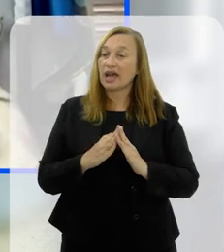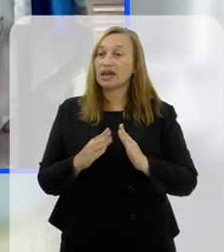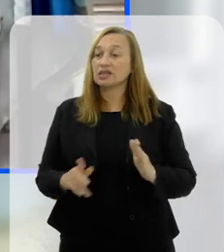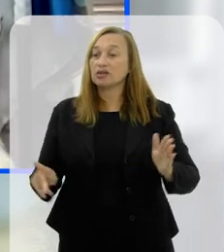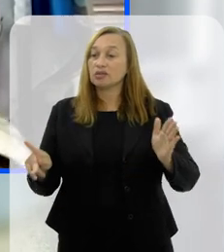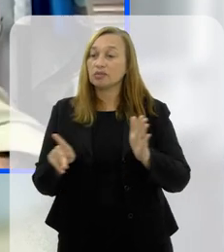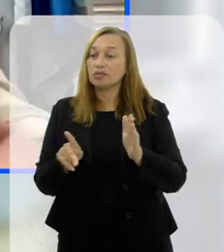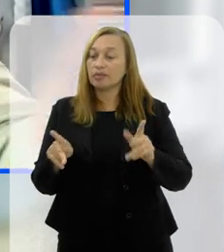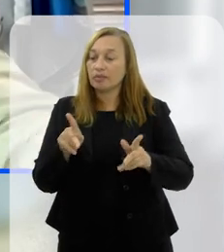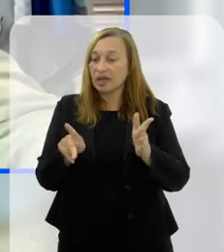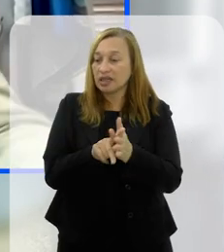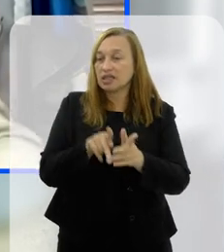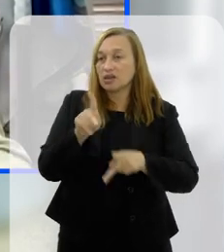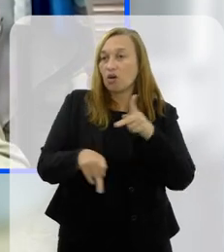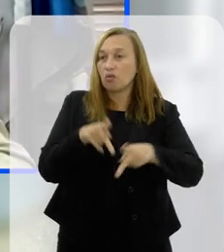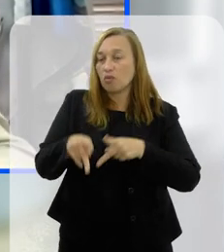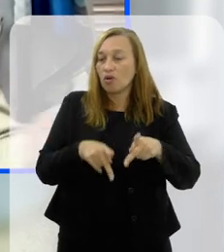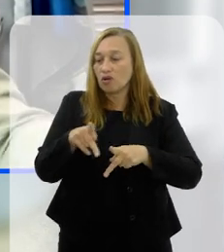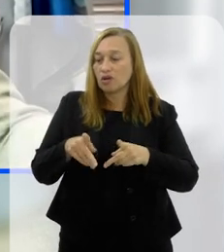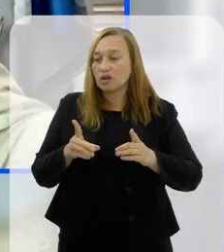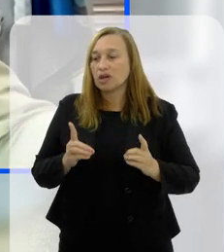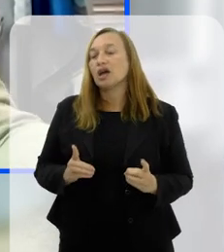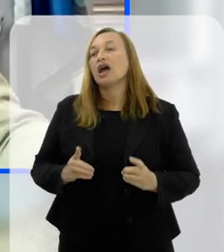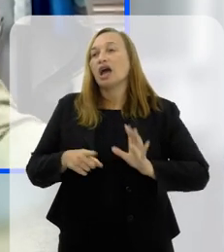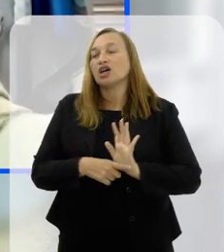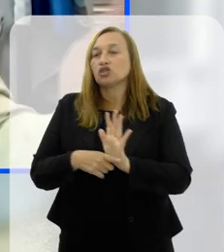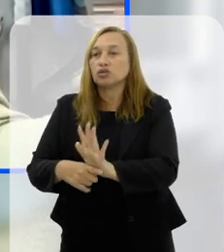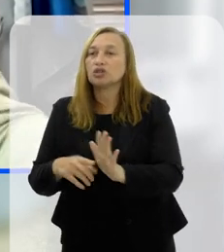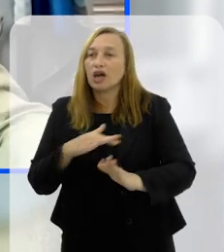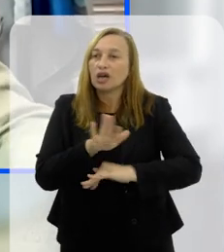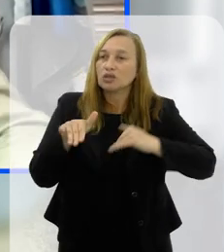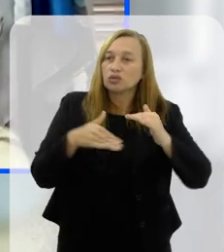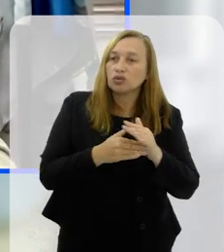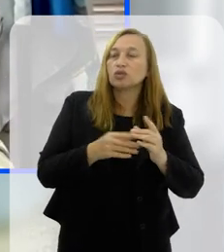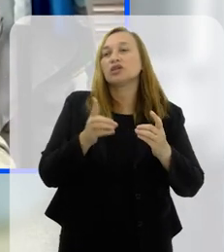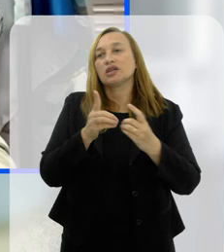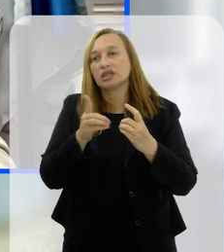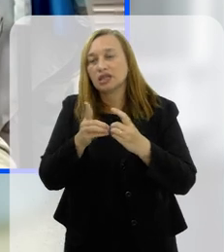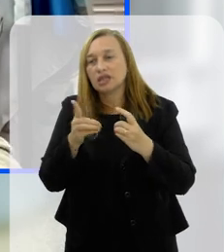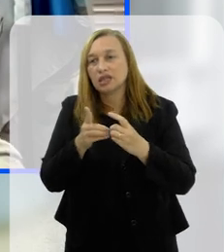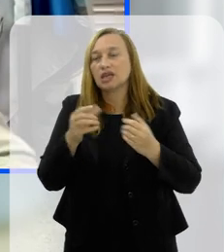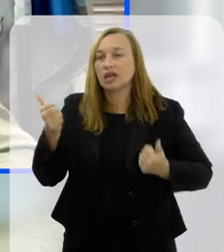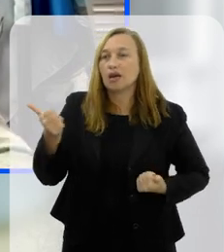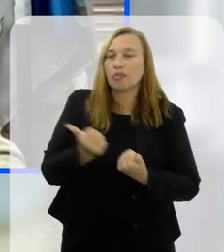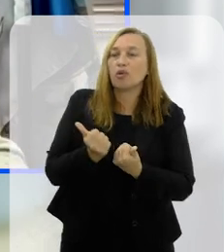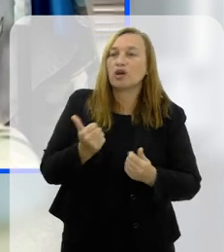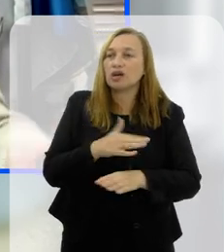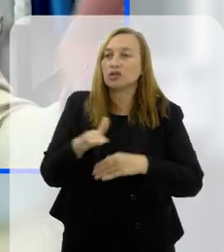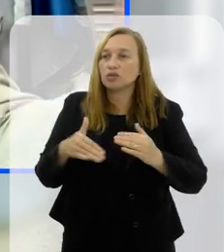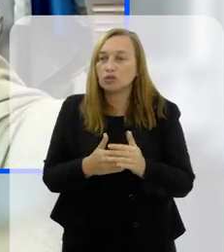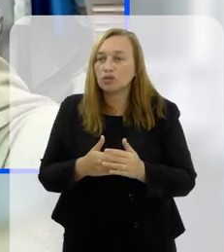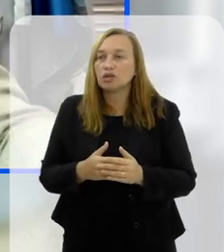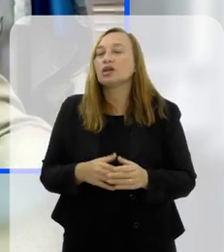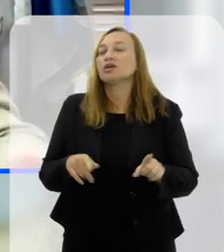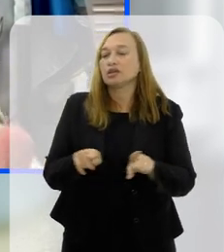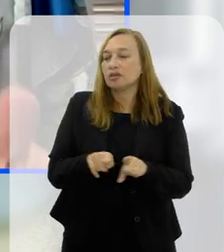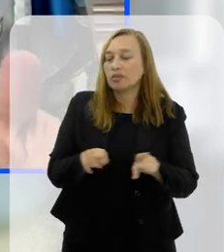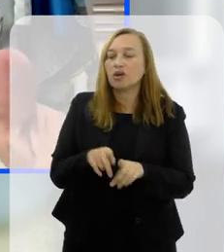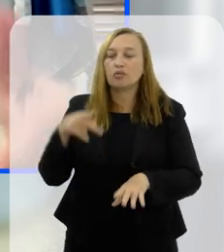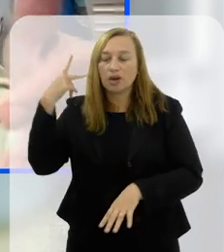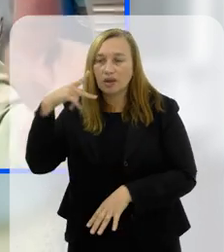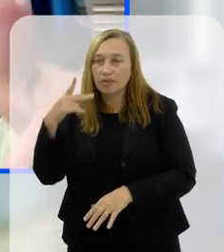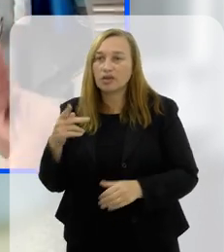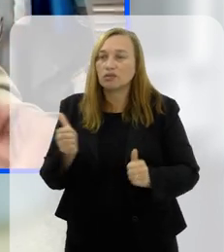é a casa do povo é a casa que atende a todos Como ele sempre atendeu aqui sempre vai atender como Ele atende o